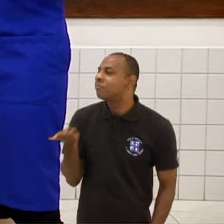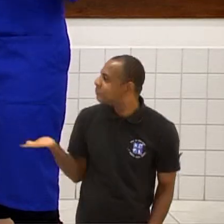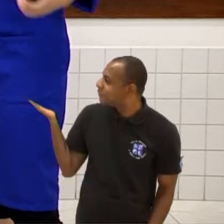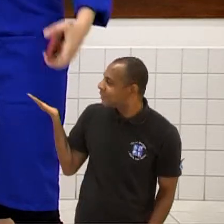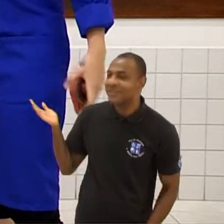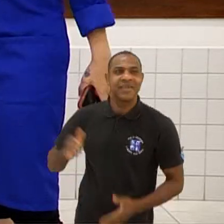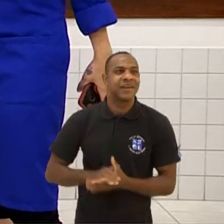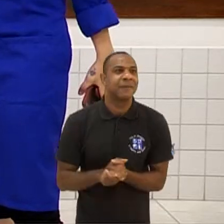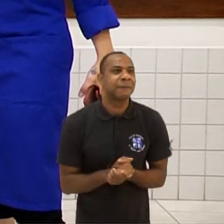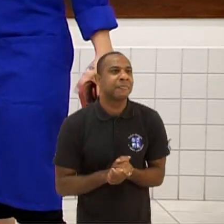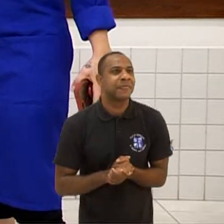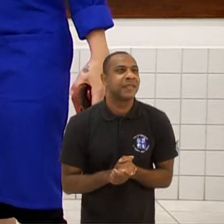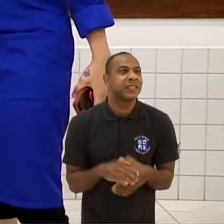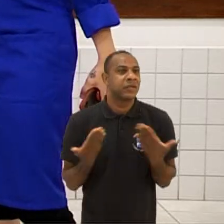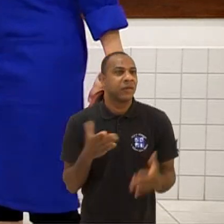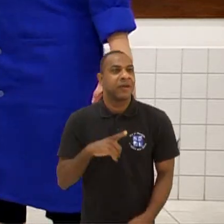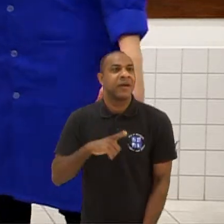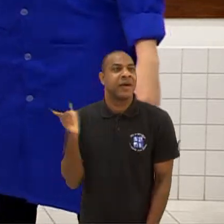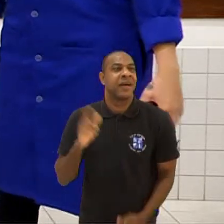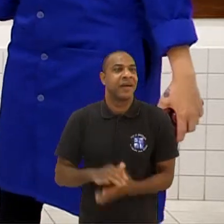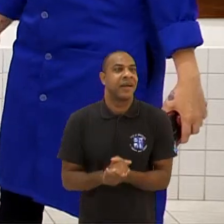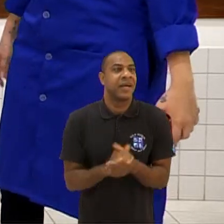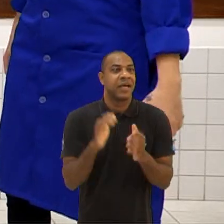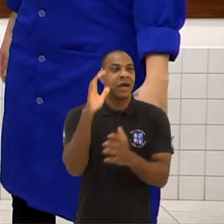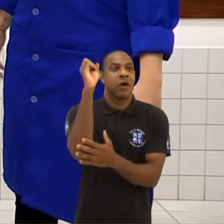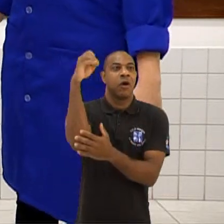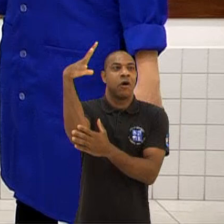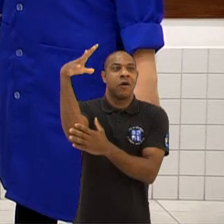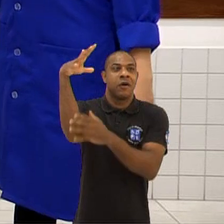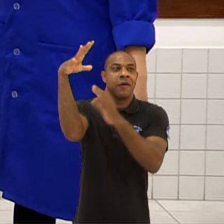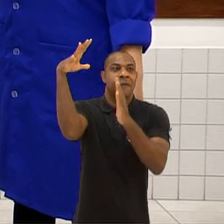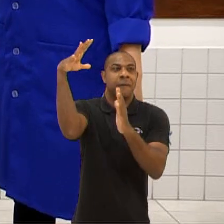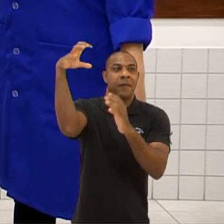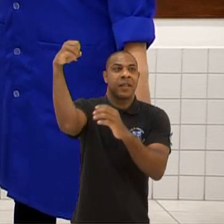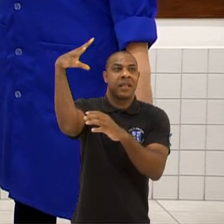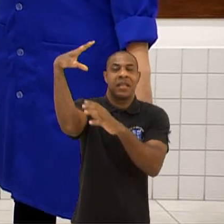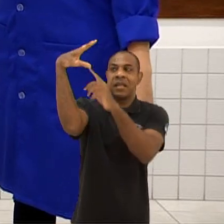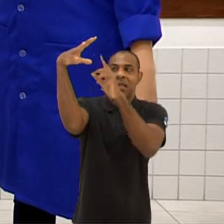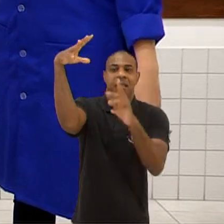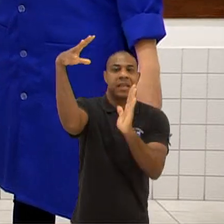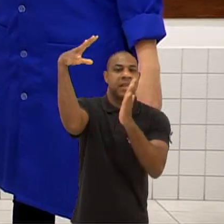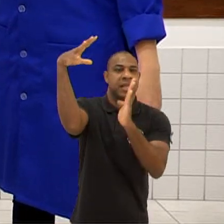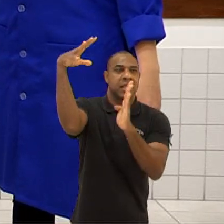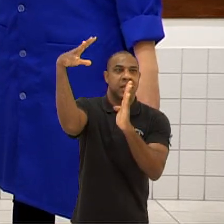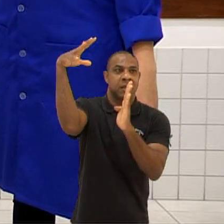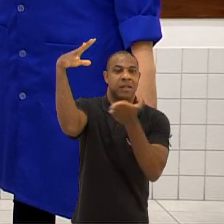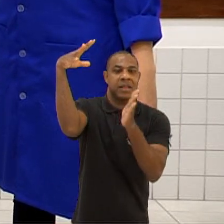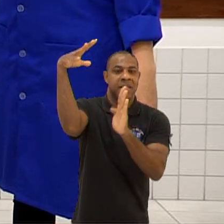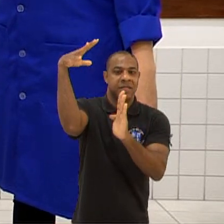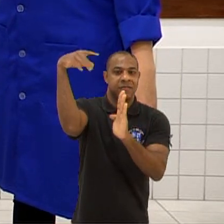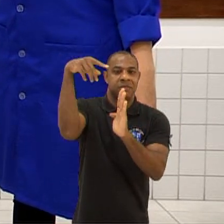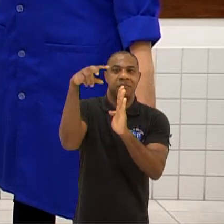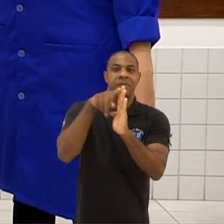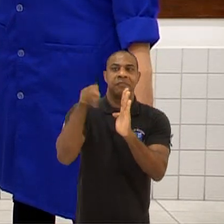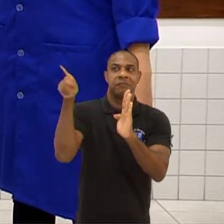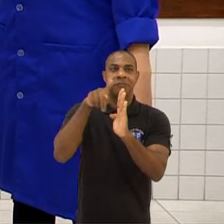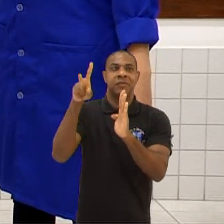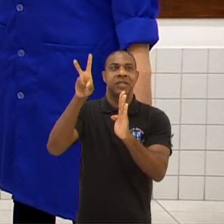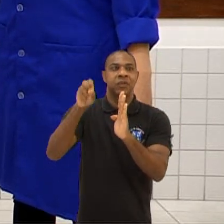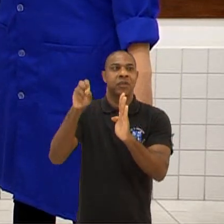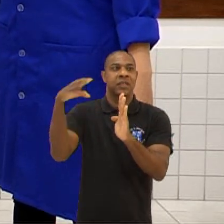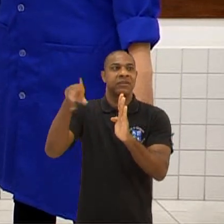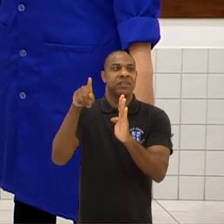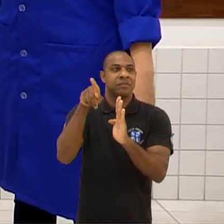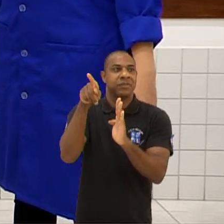essa proporção, não é? Então, eu tenho aqui, ó, a distância, lâmpada, até o livro, 50 centímetros. Tamanho do